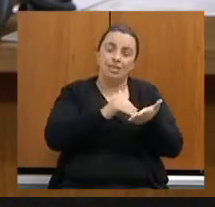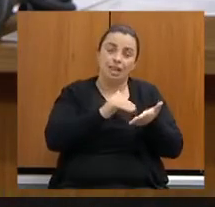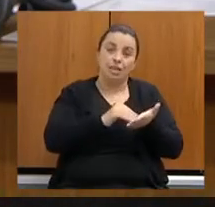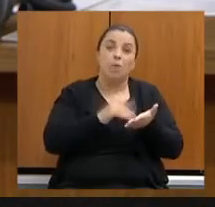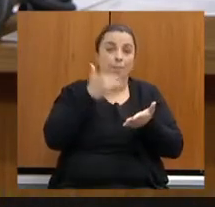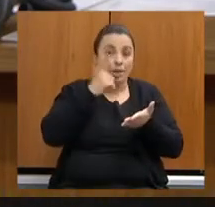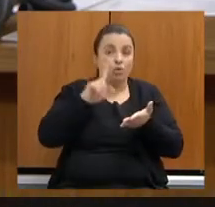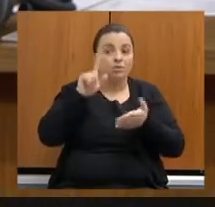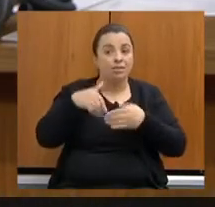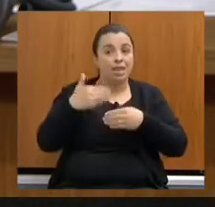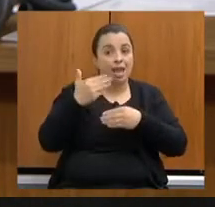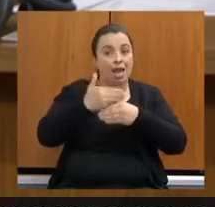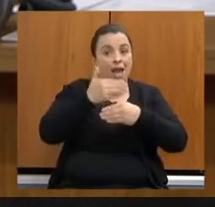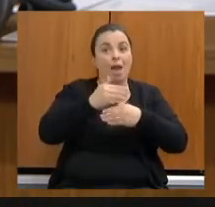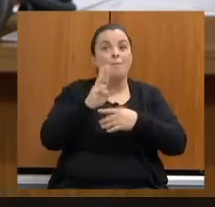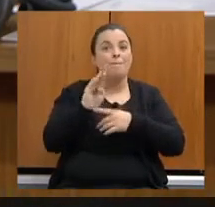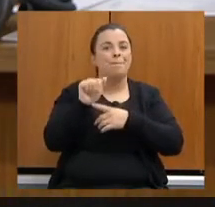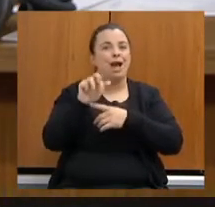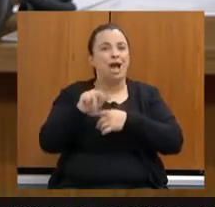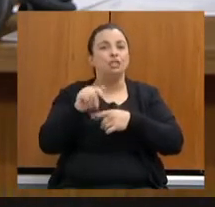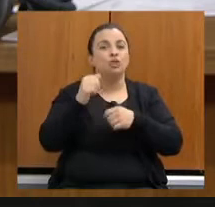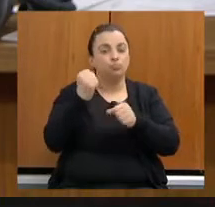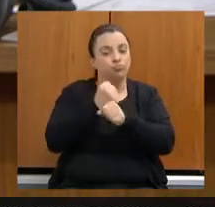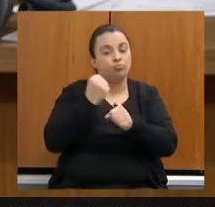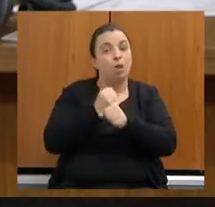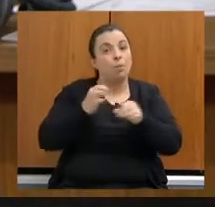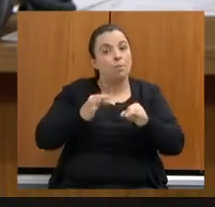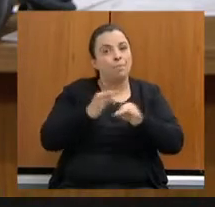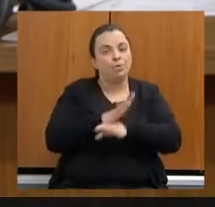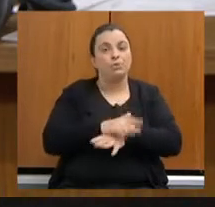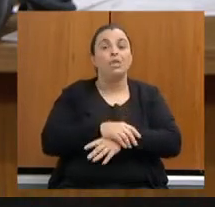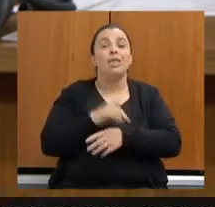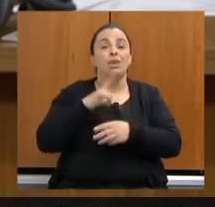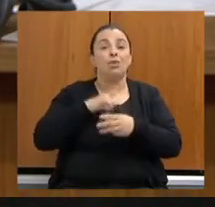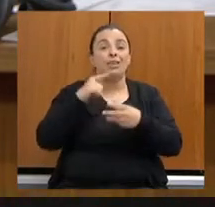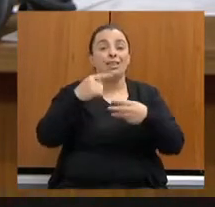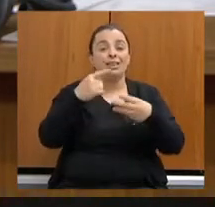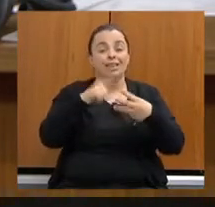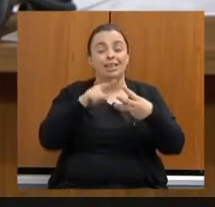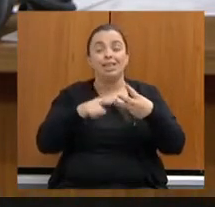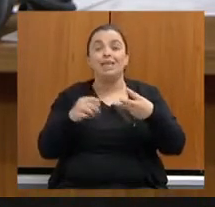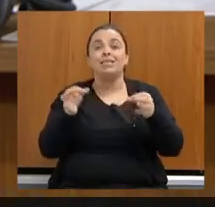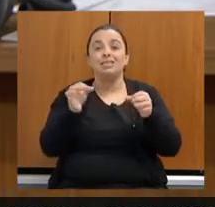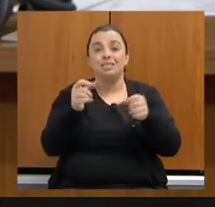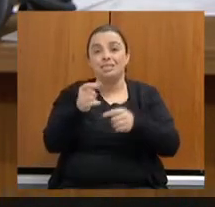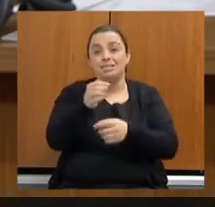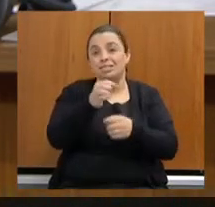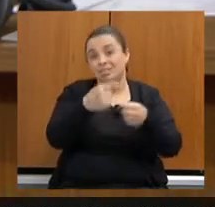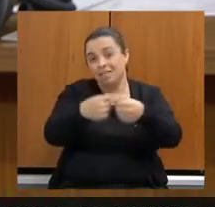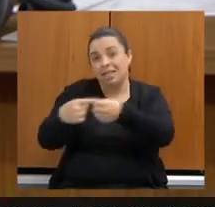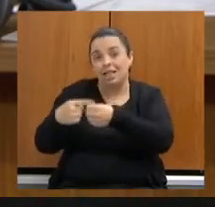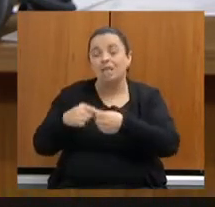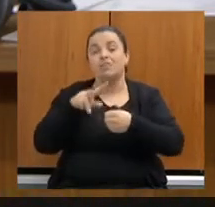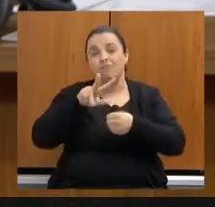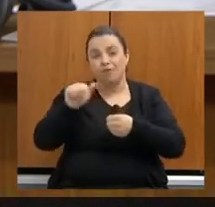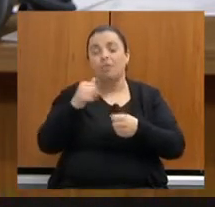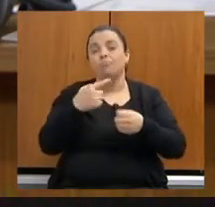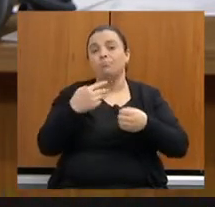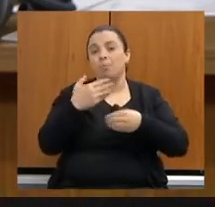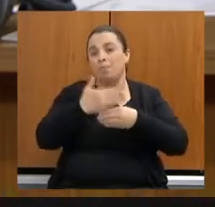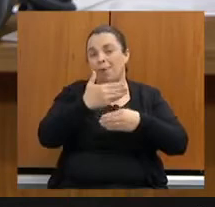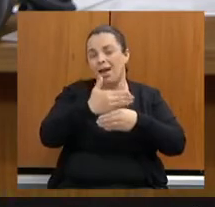Então a gente vai fazer barragem tem três municípios por Manila angelândia Capelinha e é